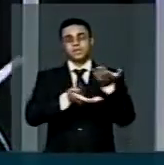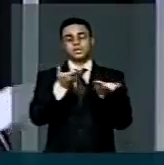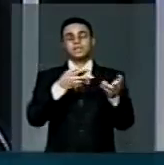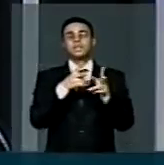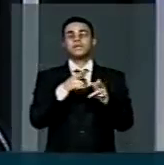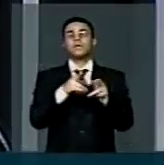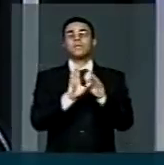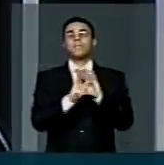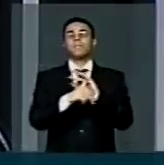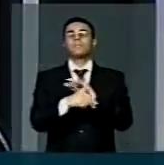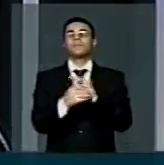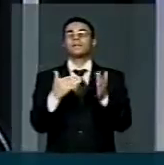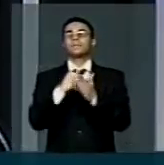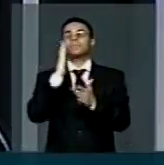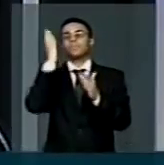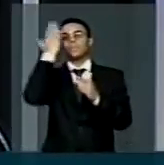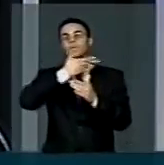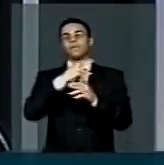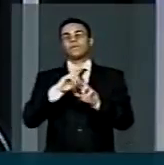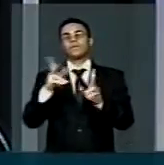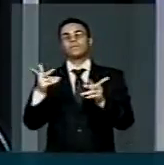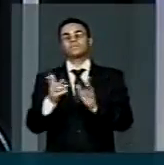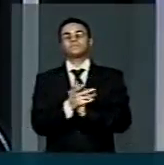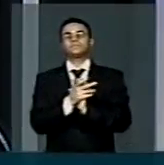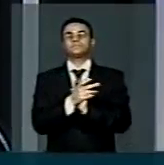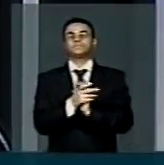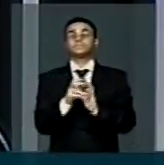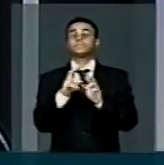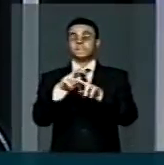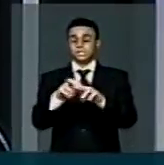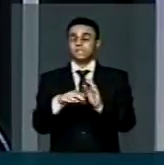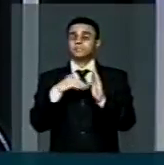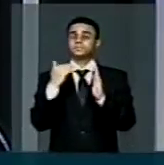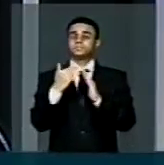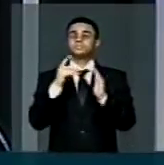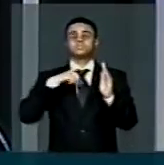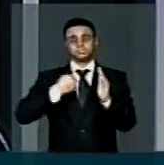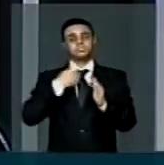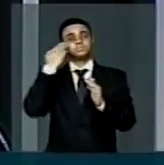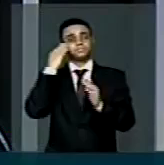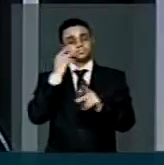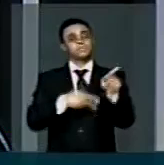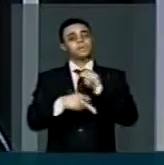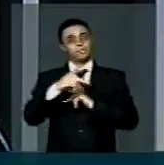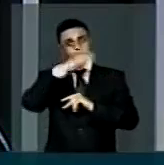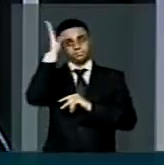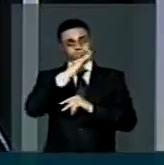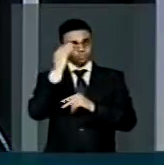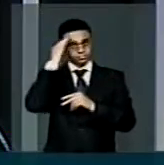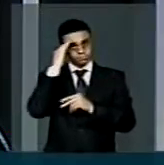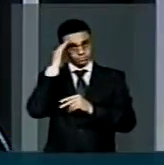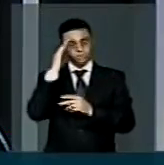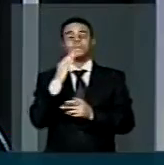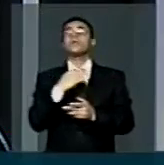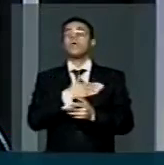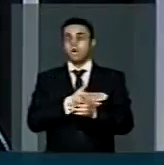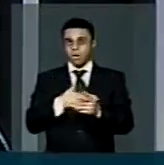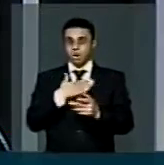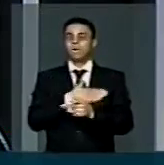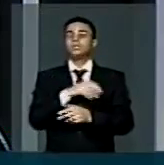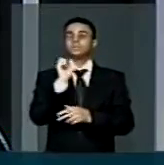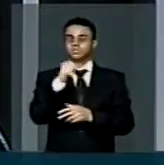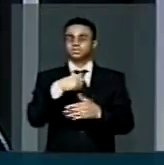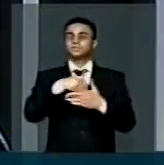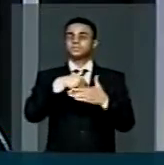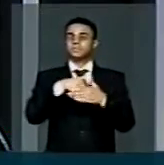prove o contrário. Por tudo isso, é compreensível que, embora o povo brasileiro adore futebol e tenha muito orgulho da